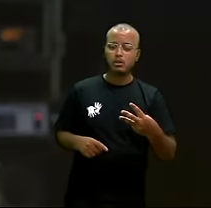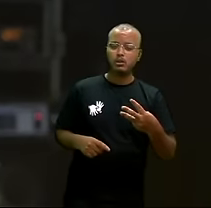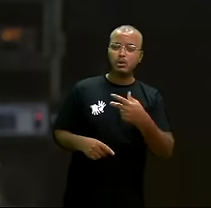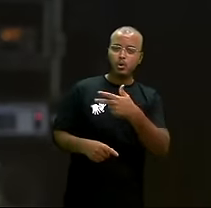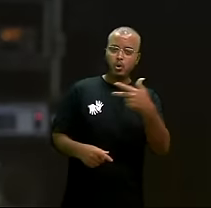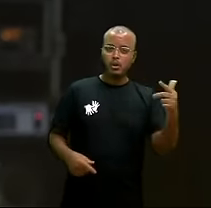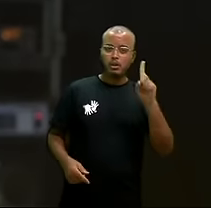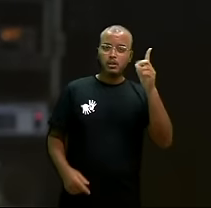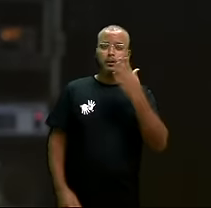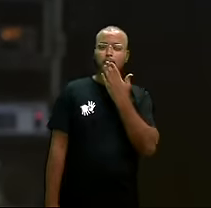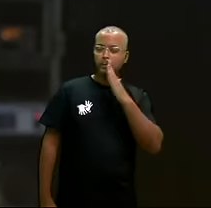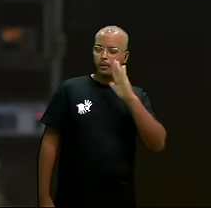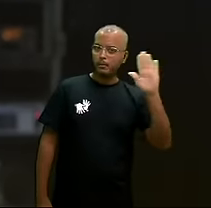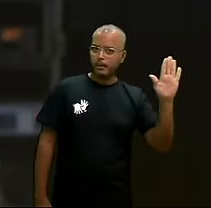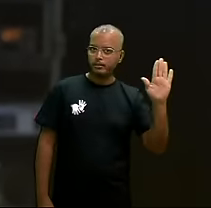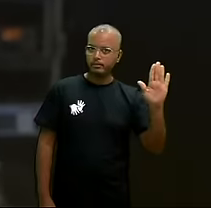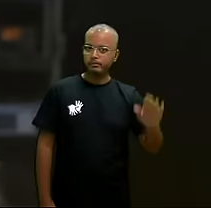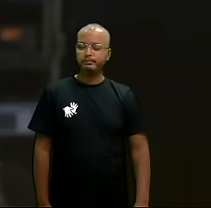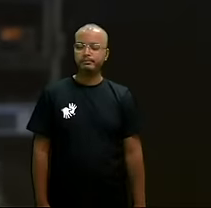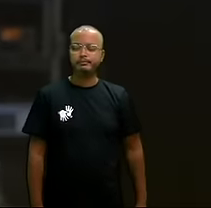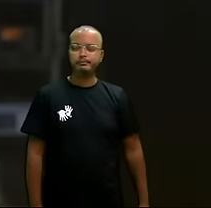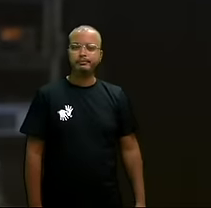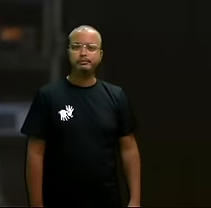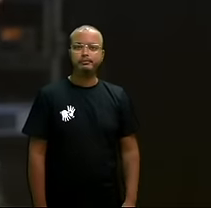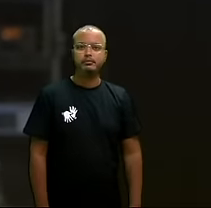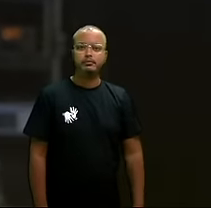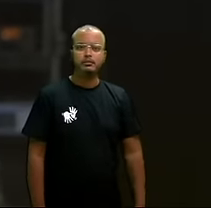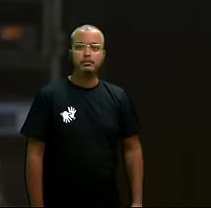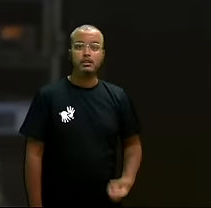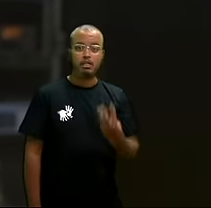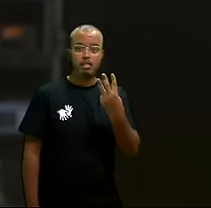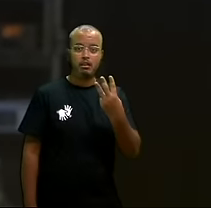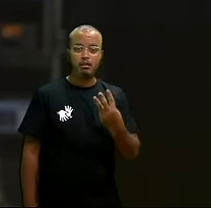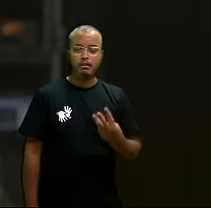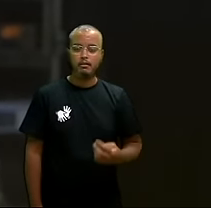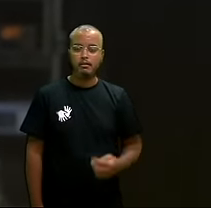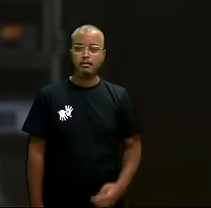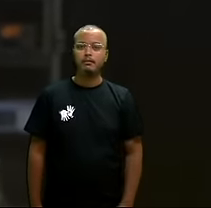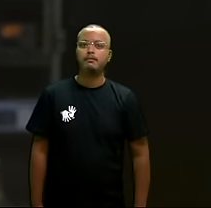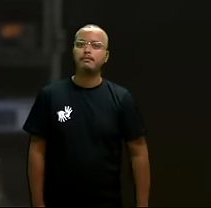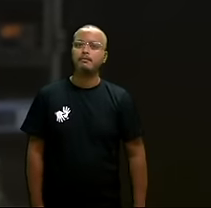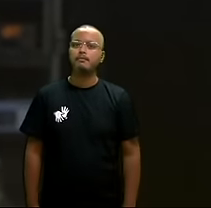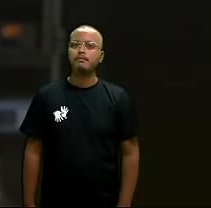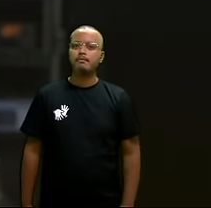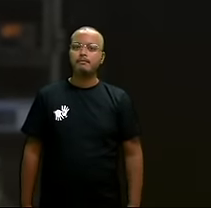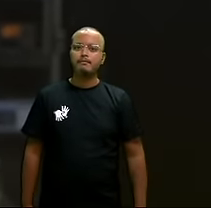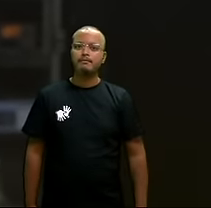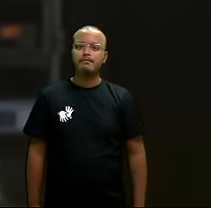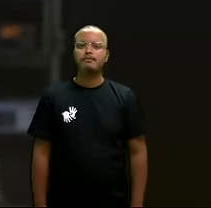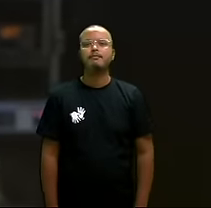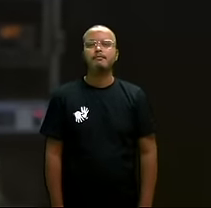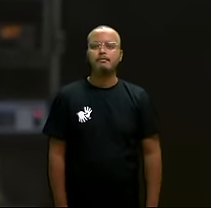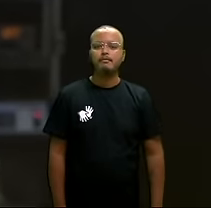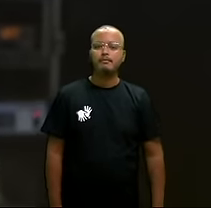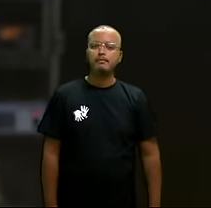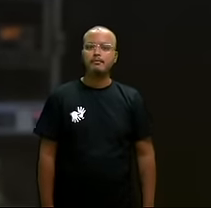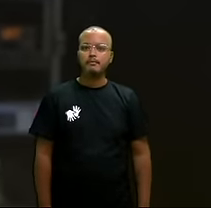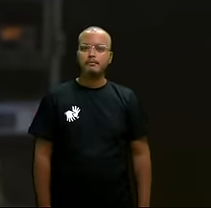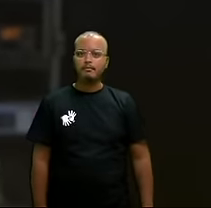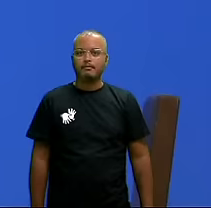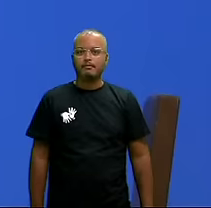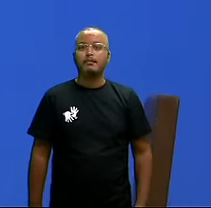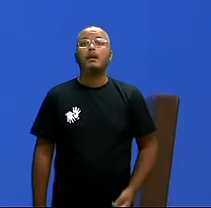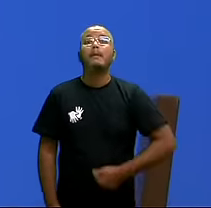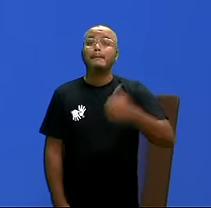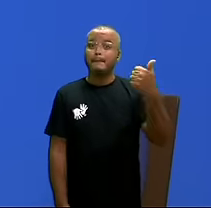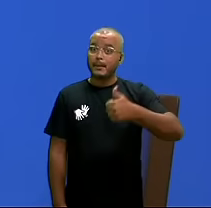Deus promete para quem se levanta. Mesmo quando se sente improvável. Tá bom, o Senhor me chamou. Três coisas. Primeiro, Deus sempre vai te